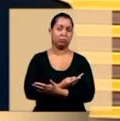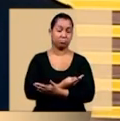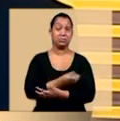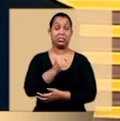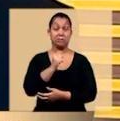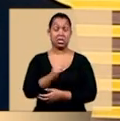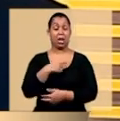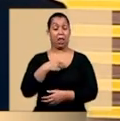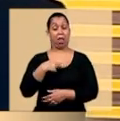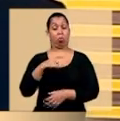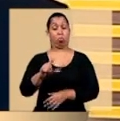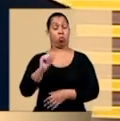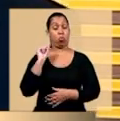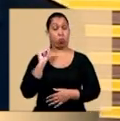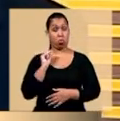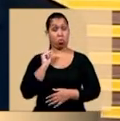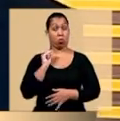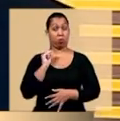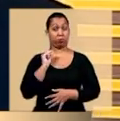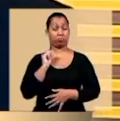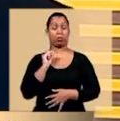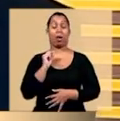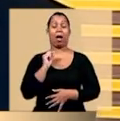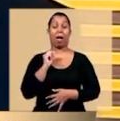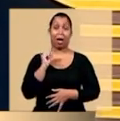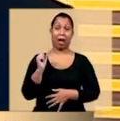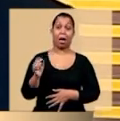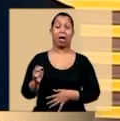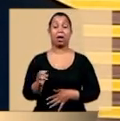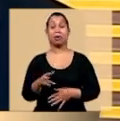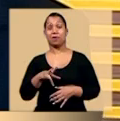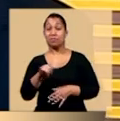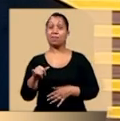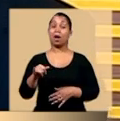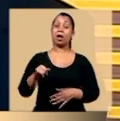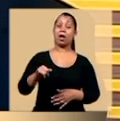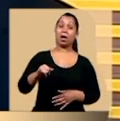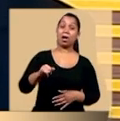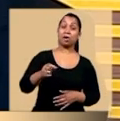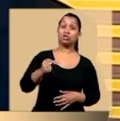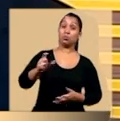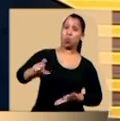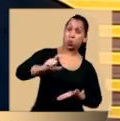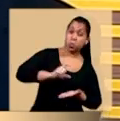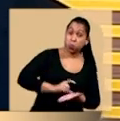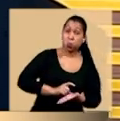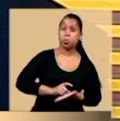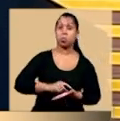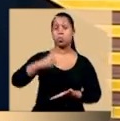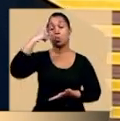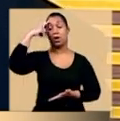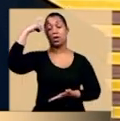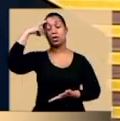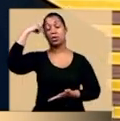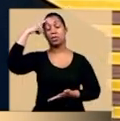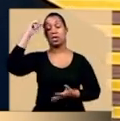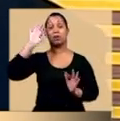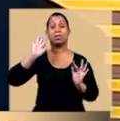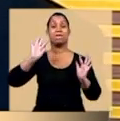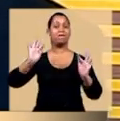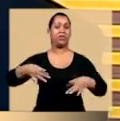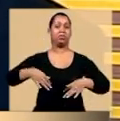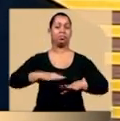dessa jornada. Se ele opta por seguir esse caminho, buscar uma reparação, porque às vezes a ideia dele é que